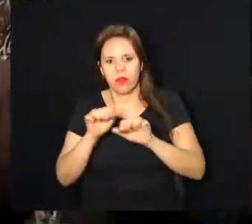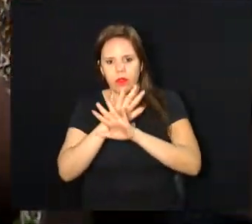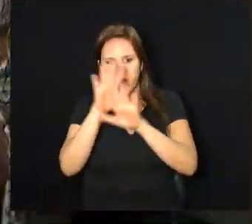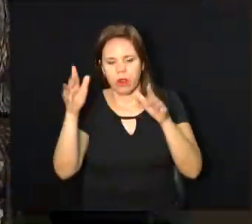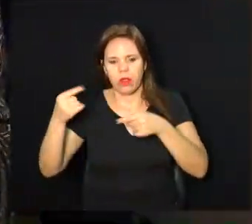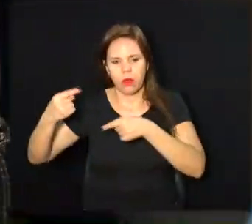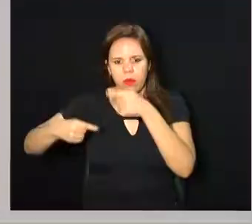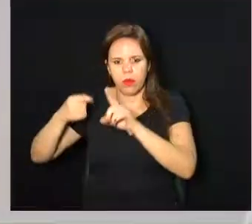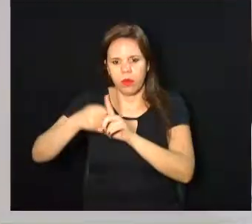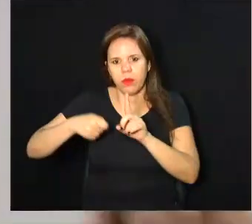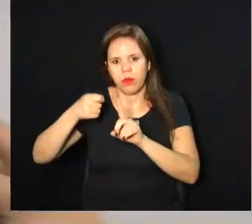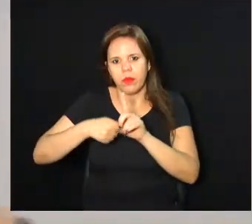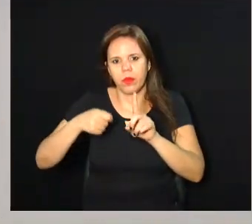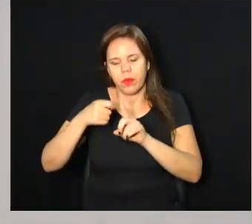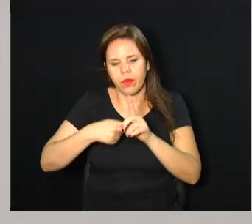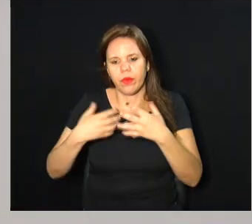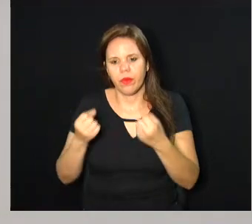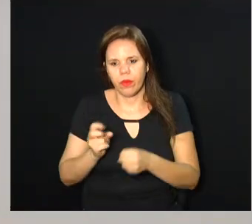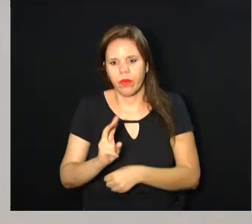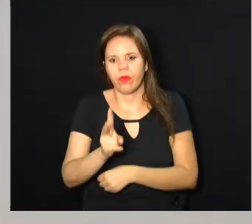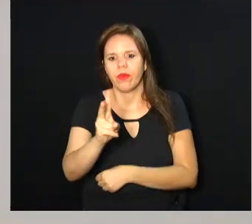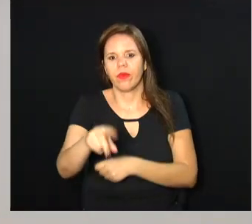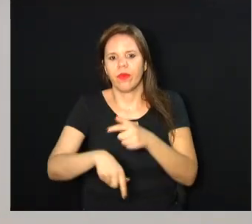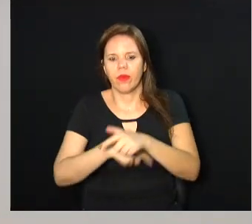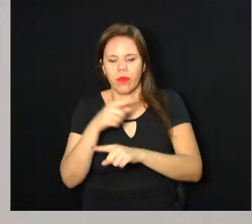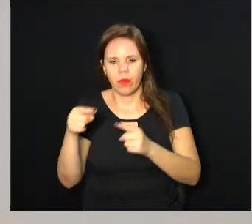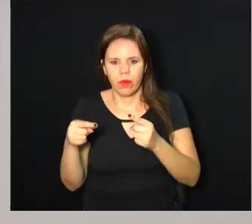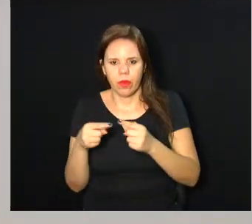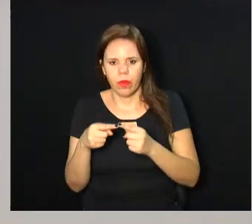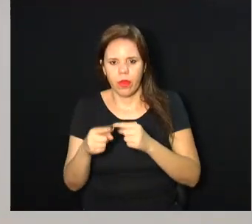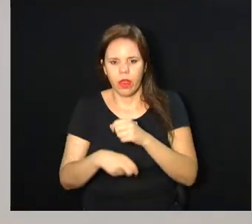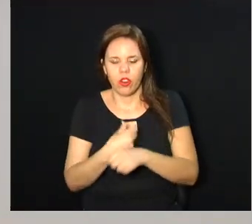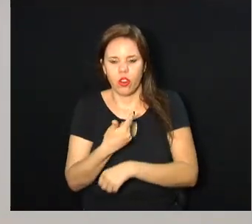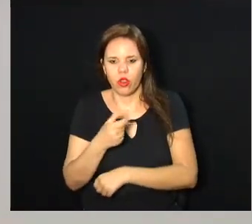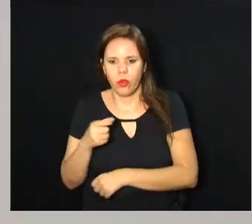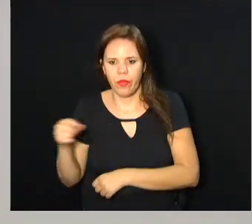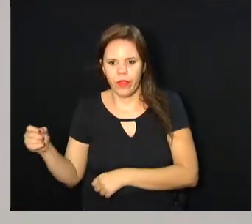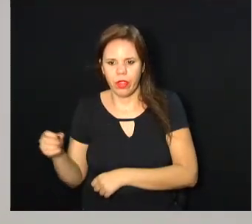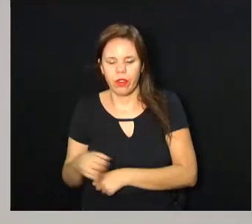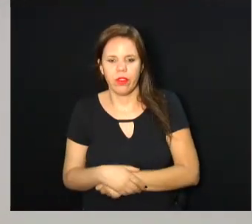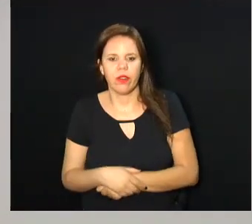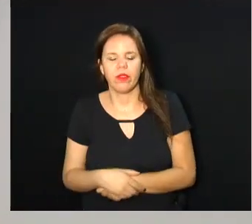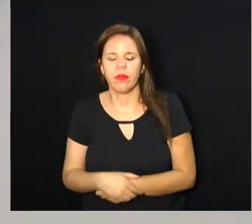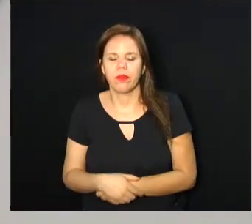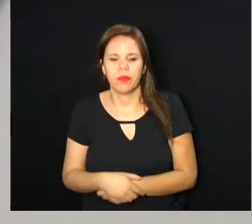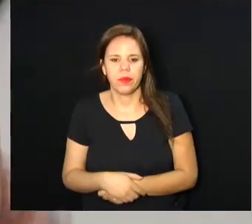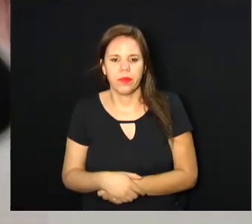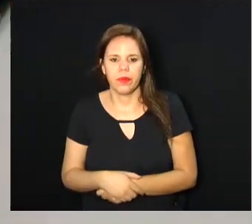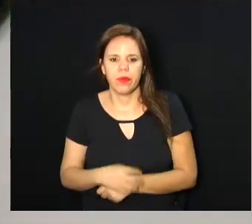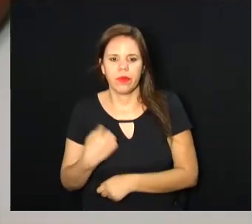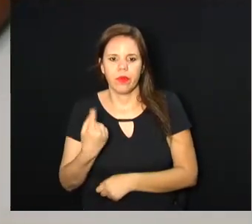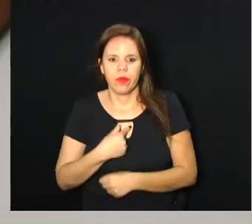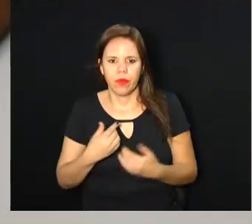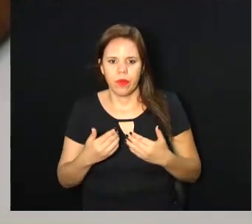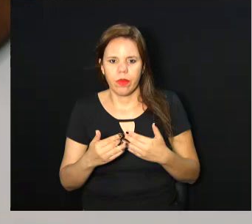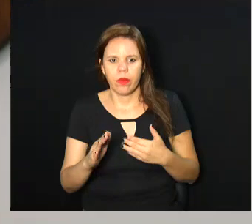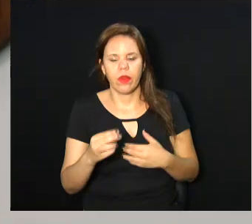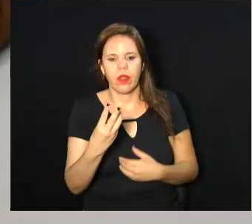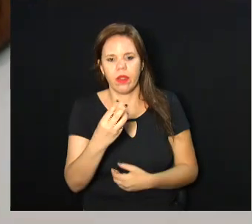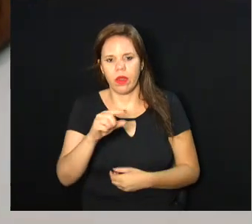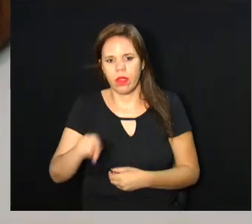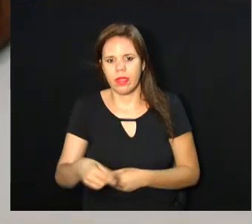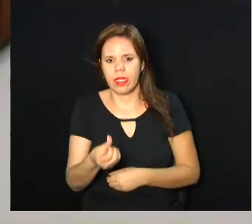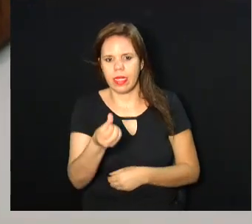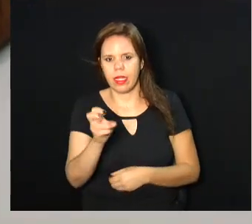na política pública vão continuar como metas para 2020. De largada, estamos caindo já para